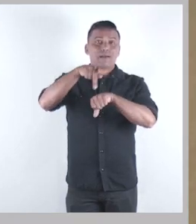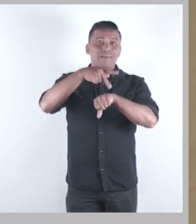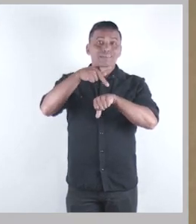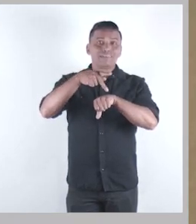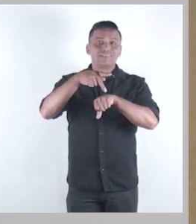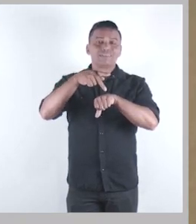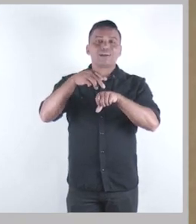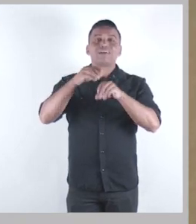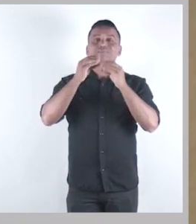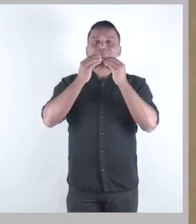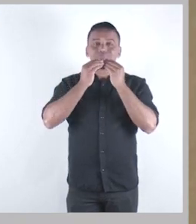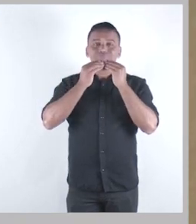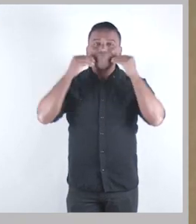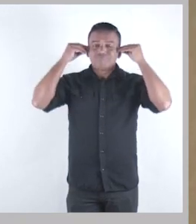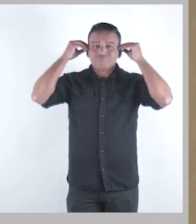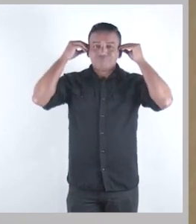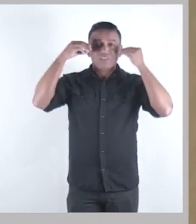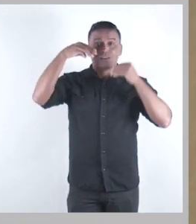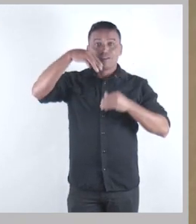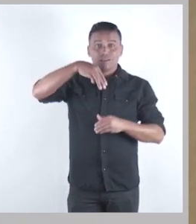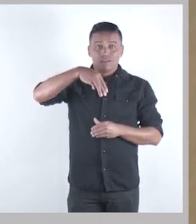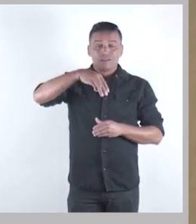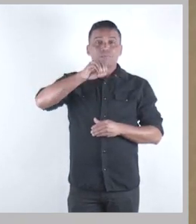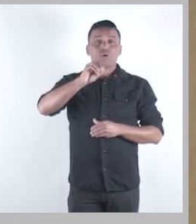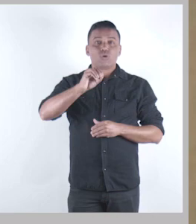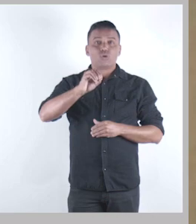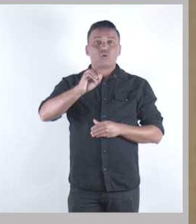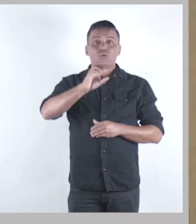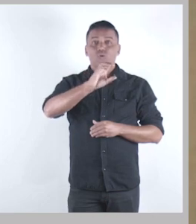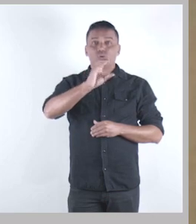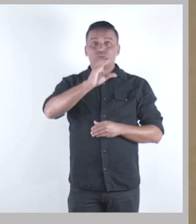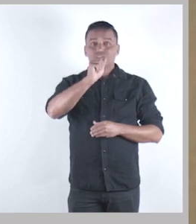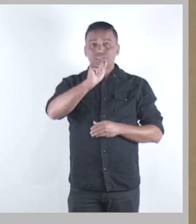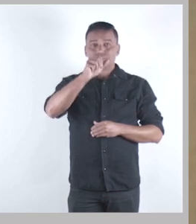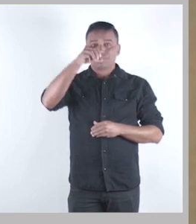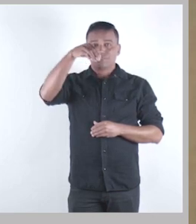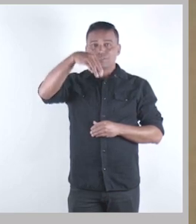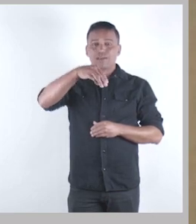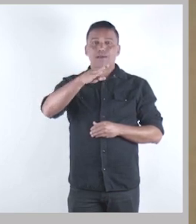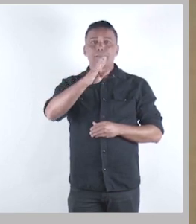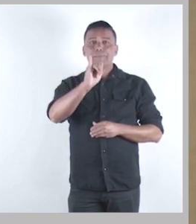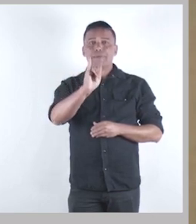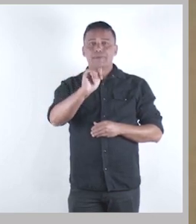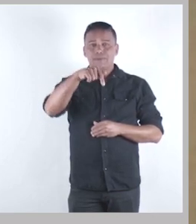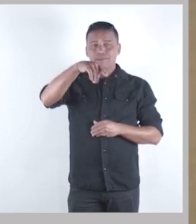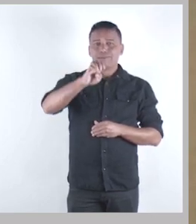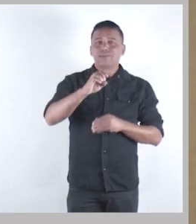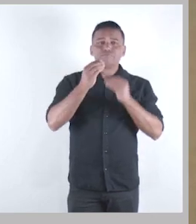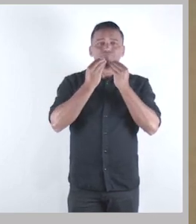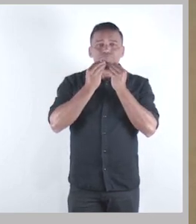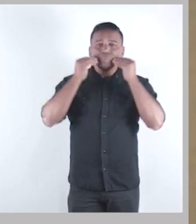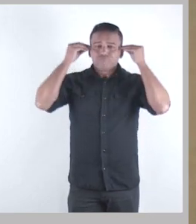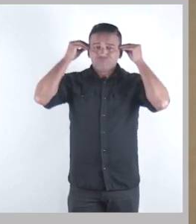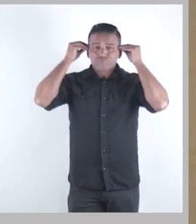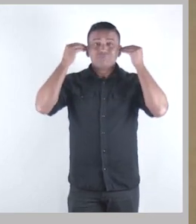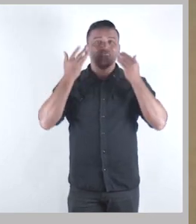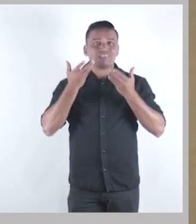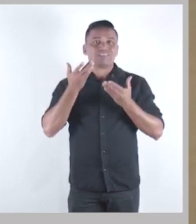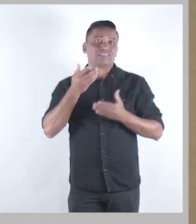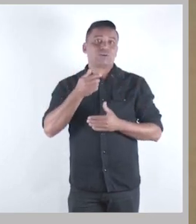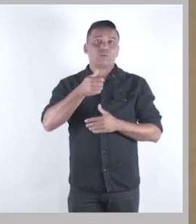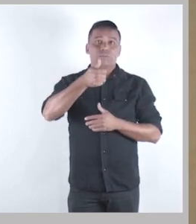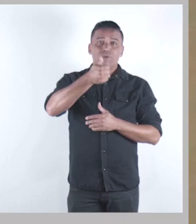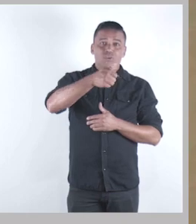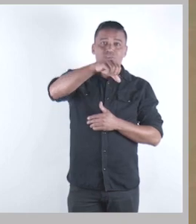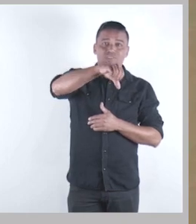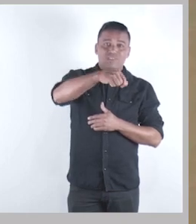Moçambique é um país que precisa de conhecimento que está depositado nos livros, né? Em 75, quando